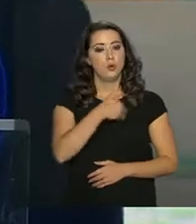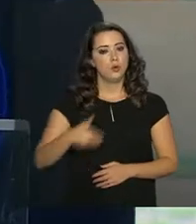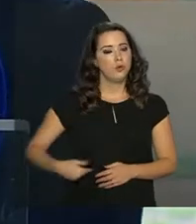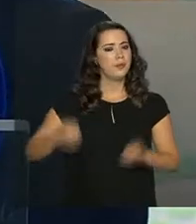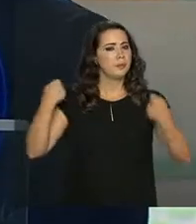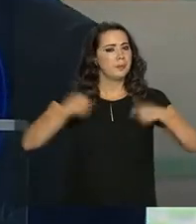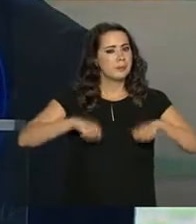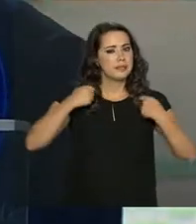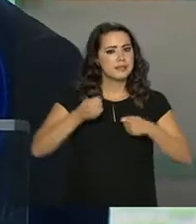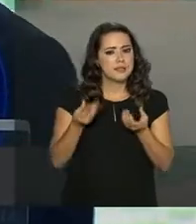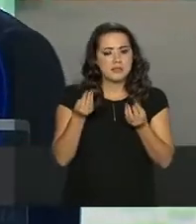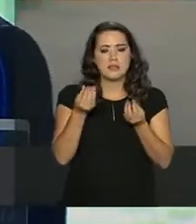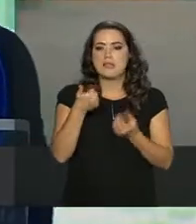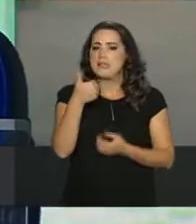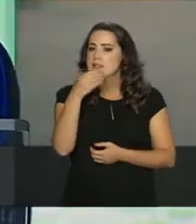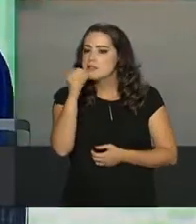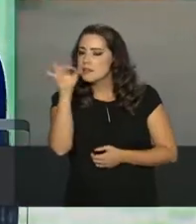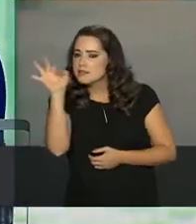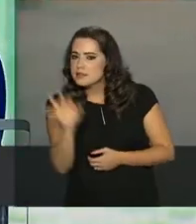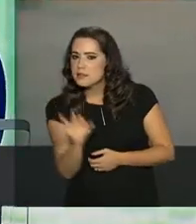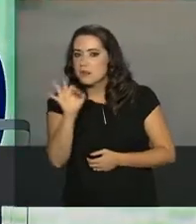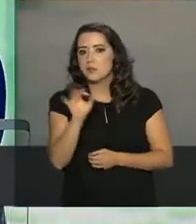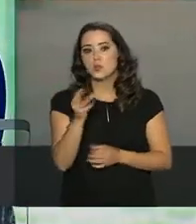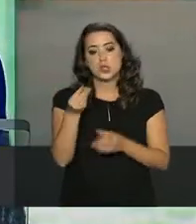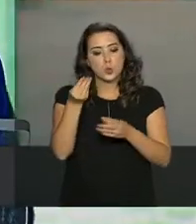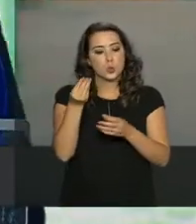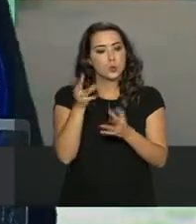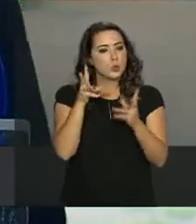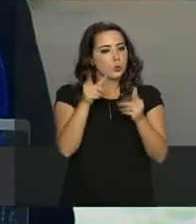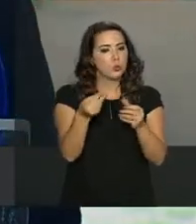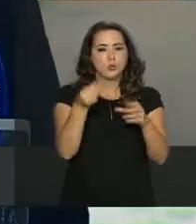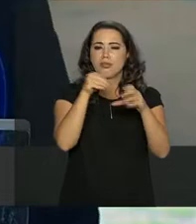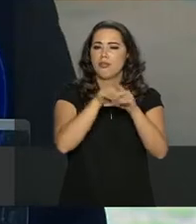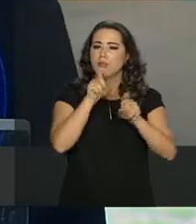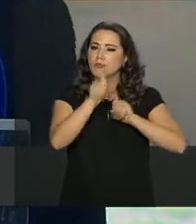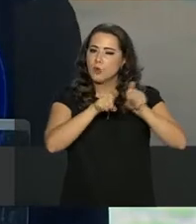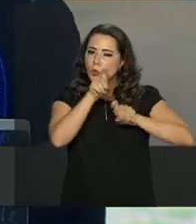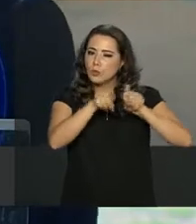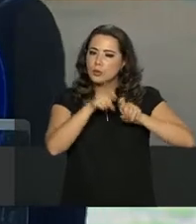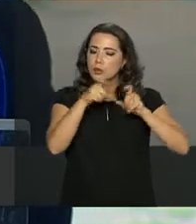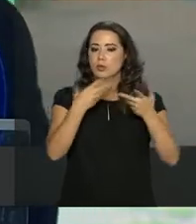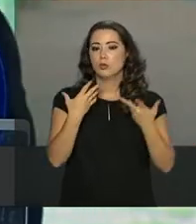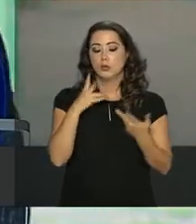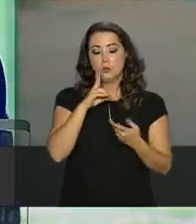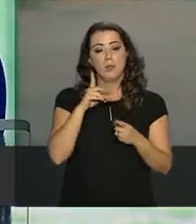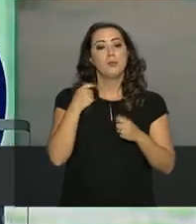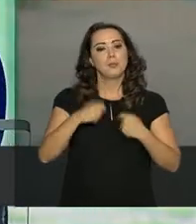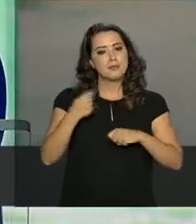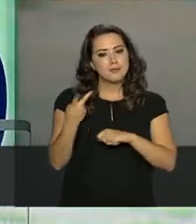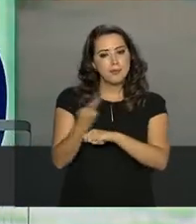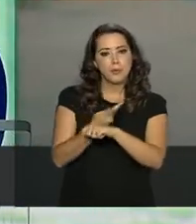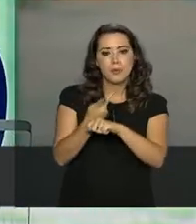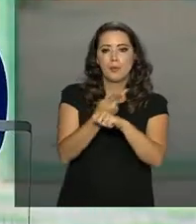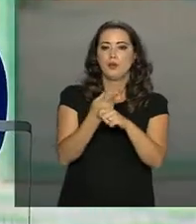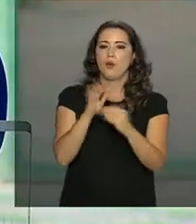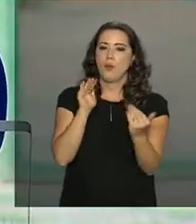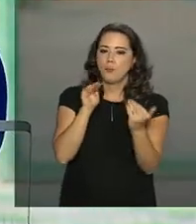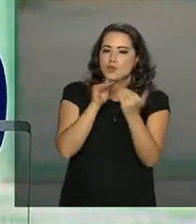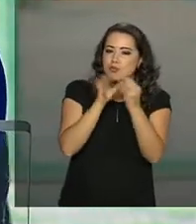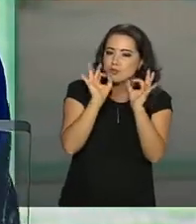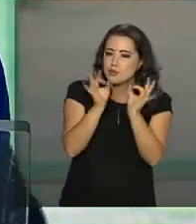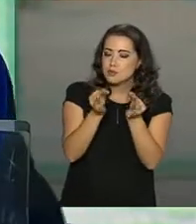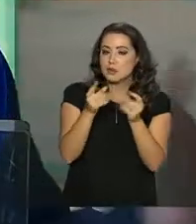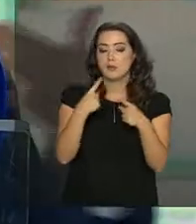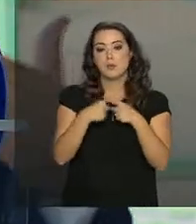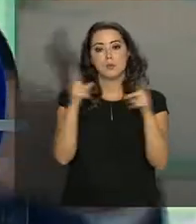ser um governo digital 100%, essa é uma meta que nós vamos perseguir, porque isso vai diretamente ao encontro